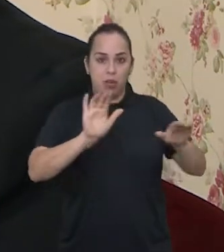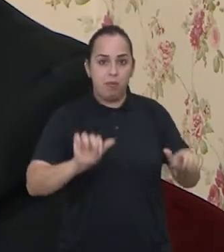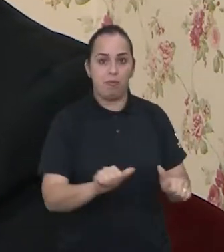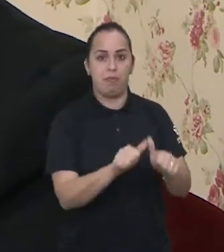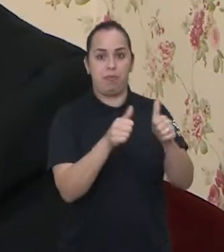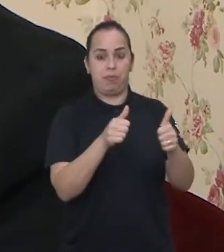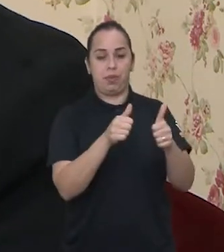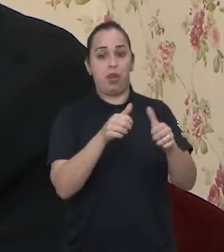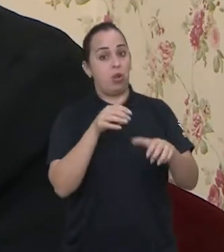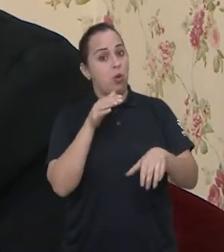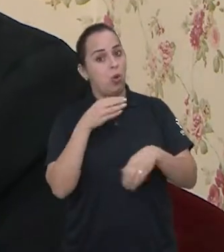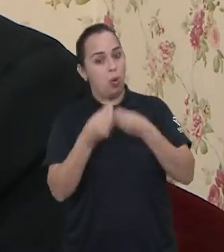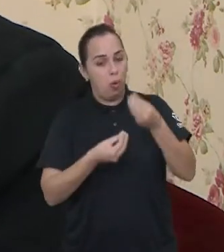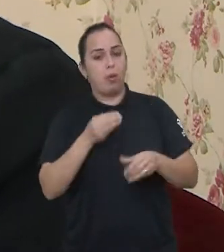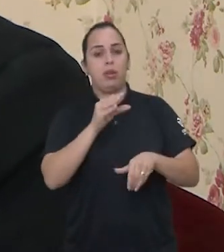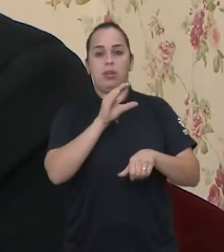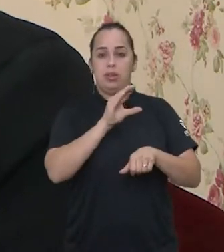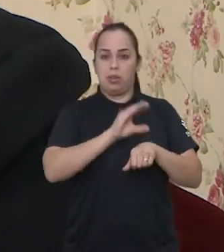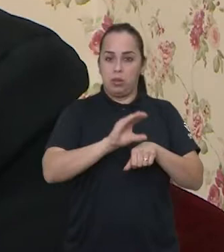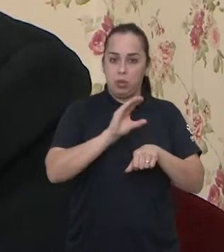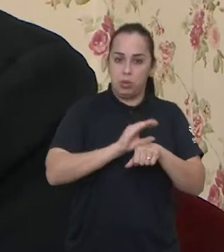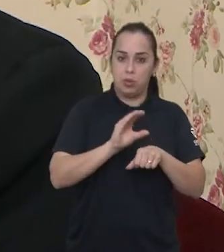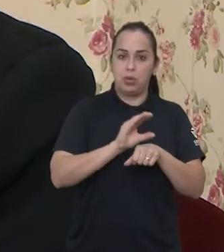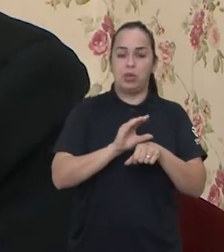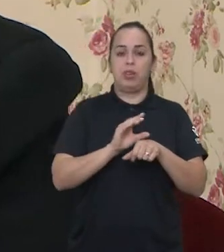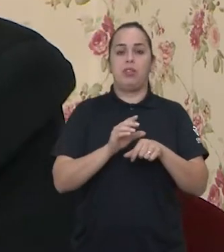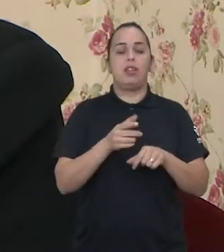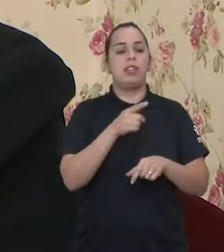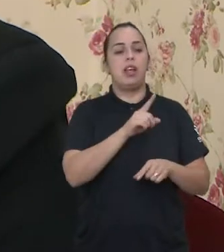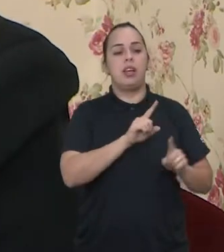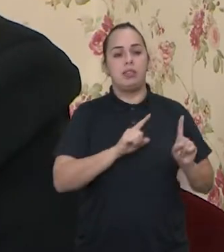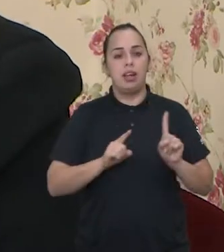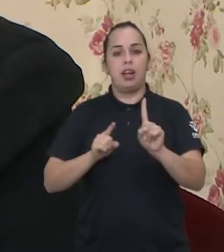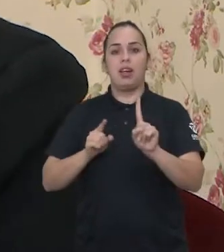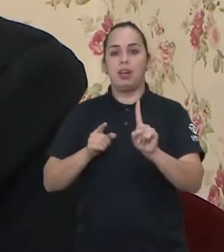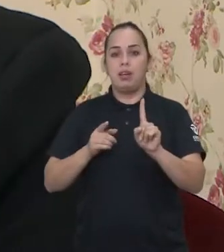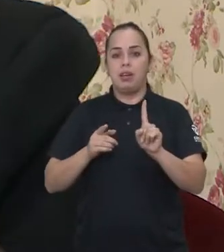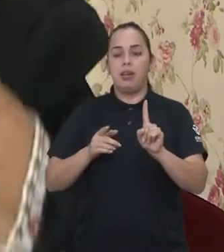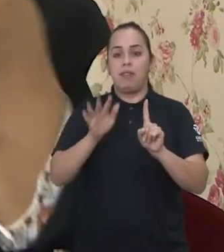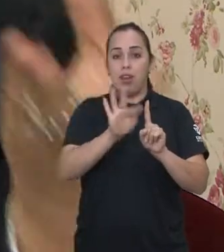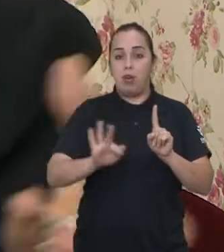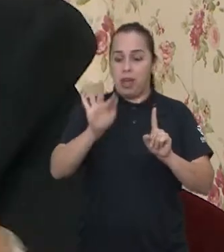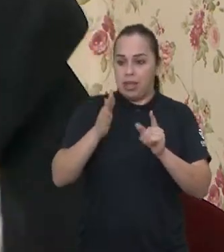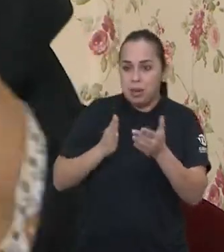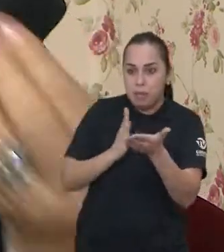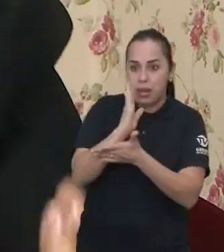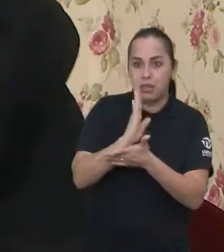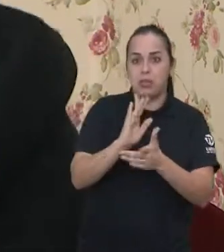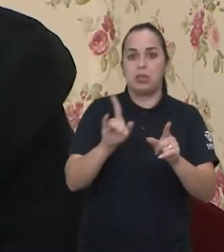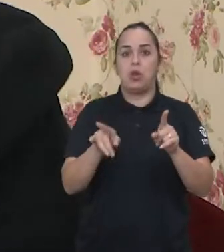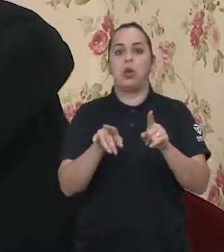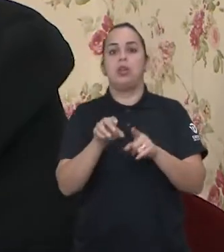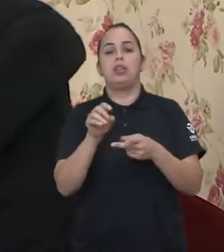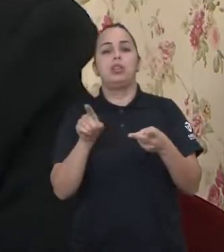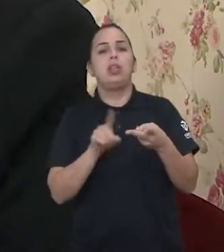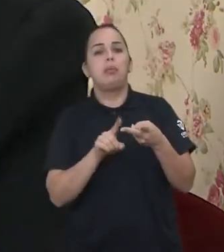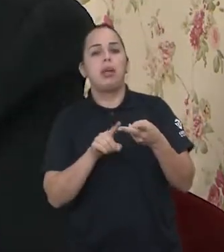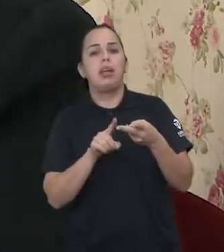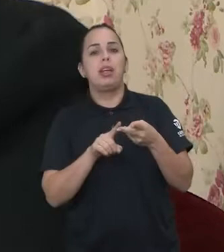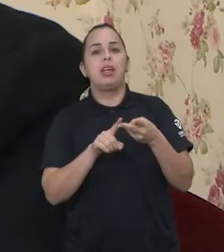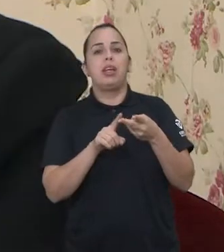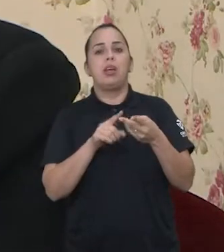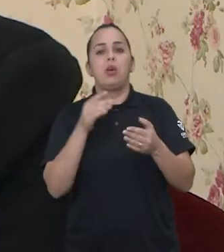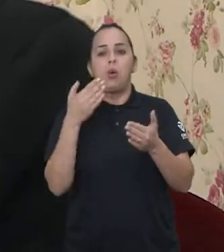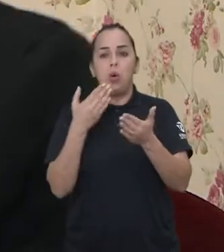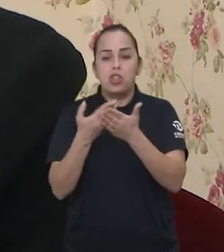possa dar esse salto de qualidade conformação né verificando-se ela entrou para a faculdade para escola né